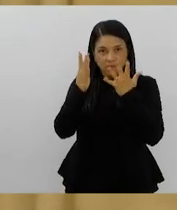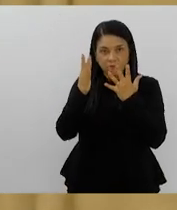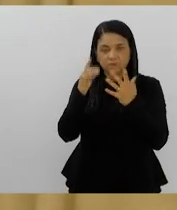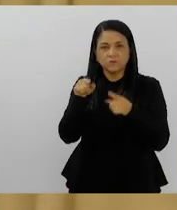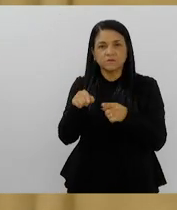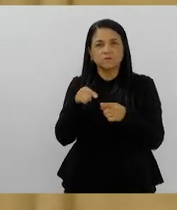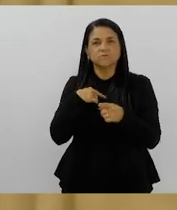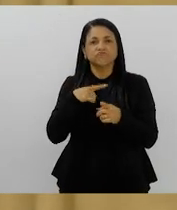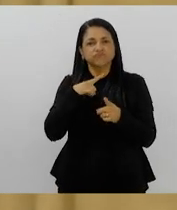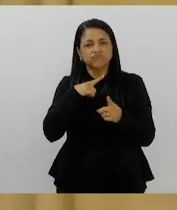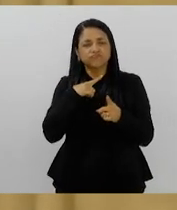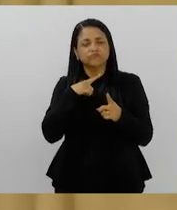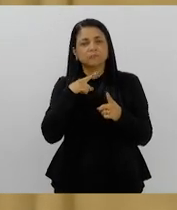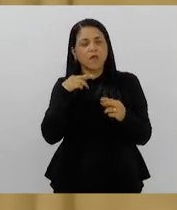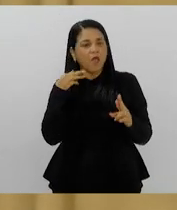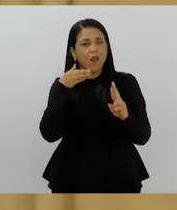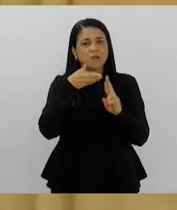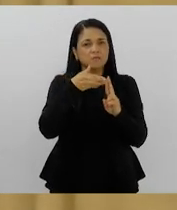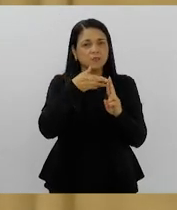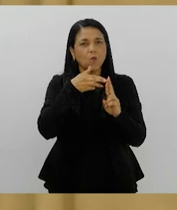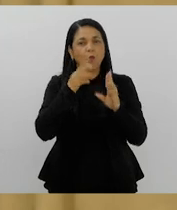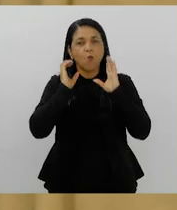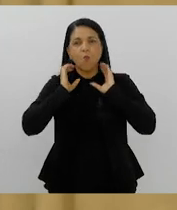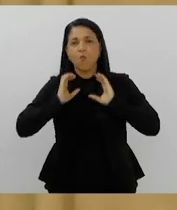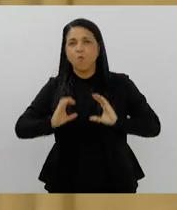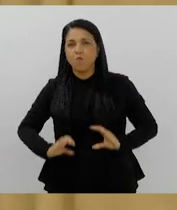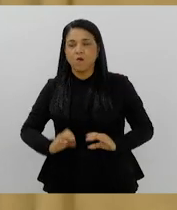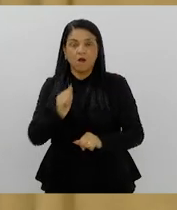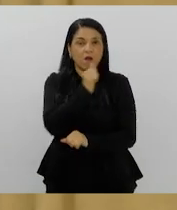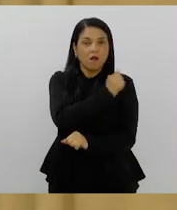são relativos àquele comportamento do aluno